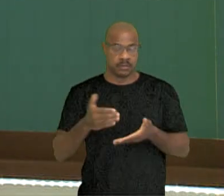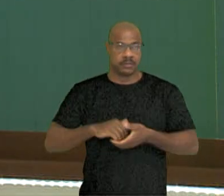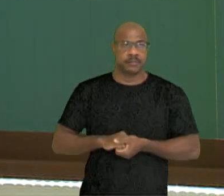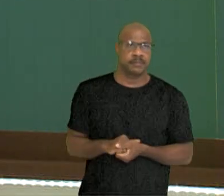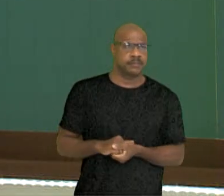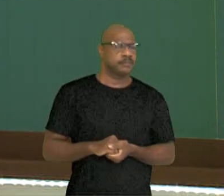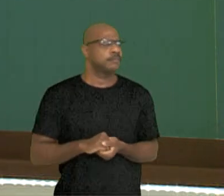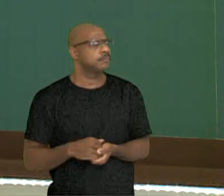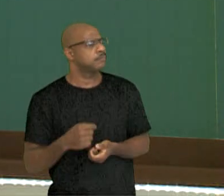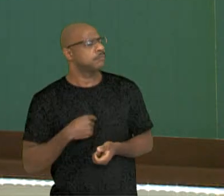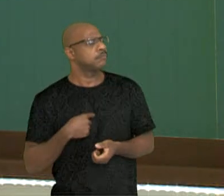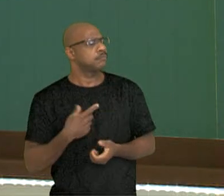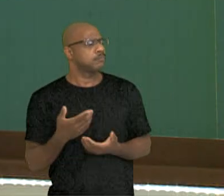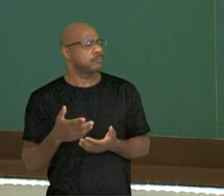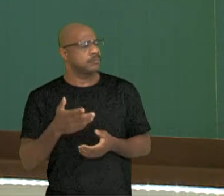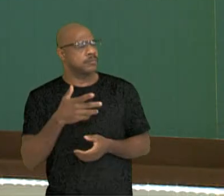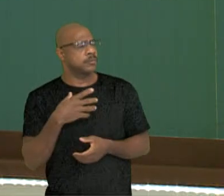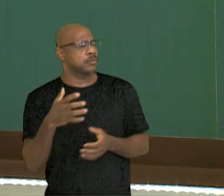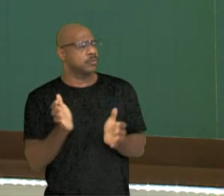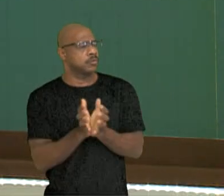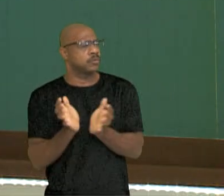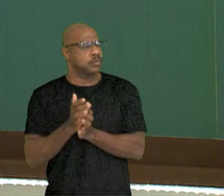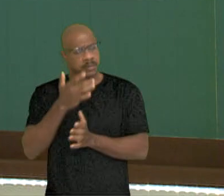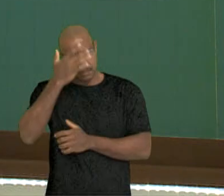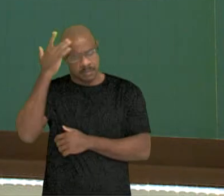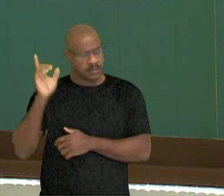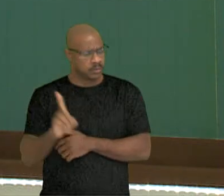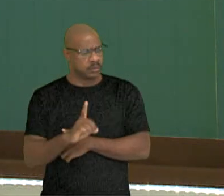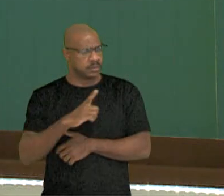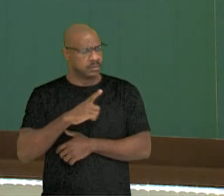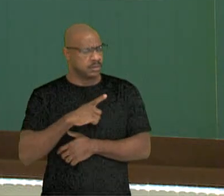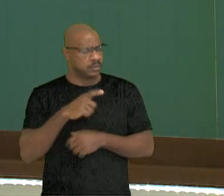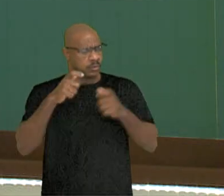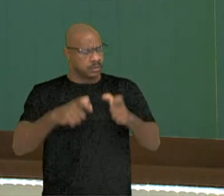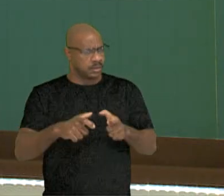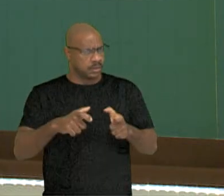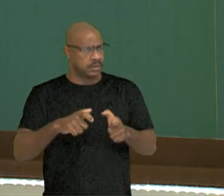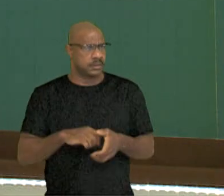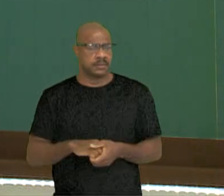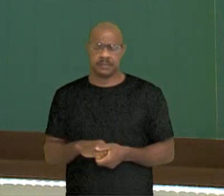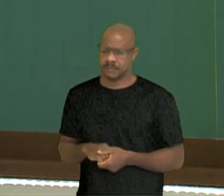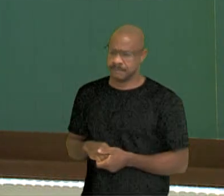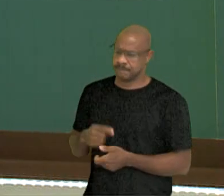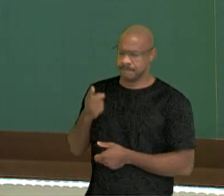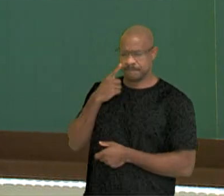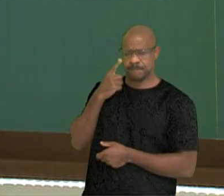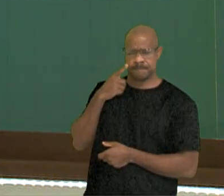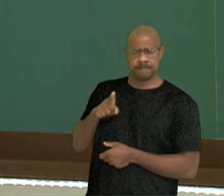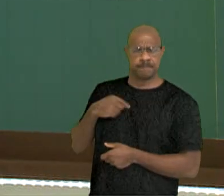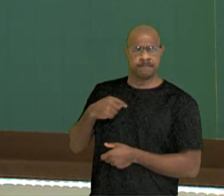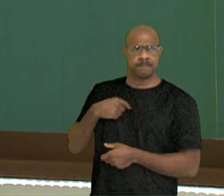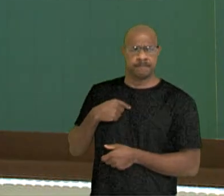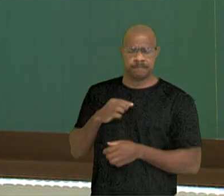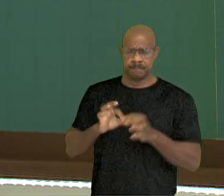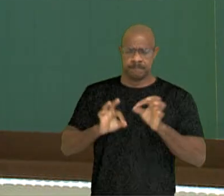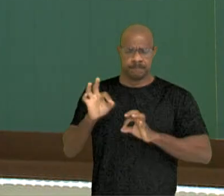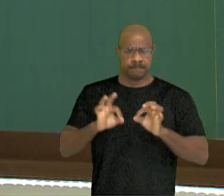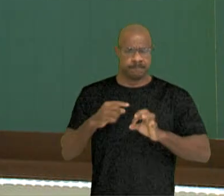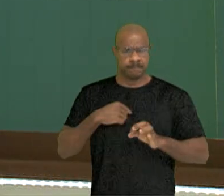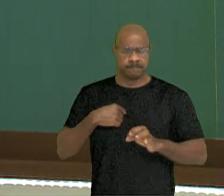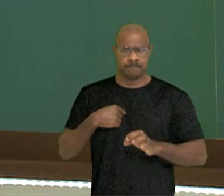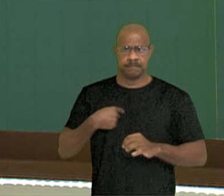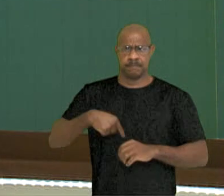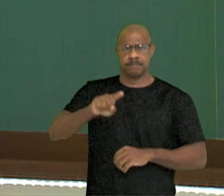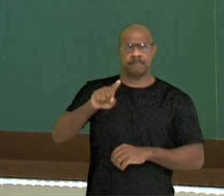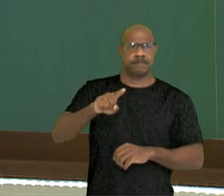Fidal, passageiros, achais para tal habitação? Diabo, vejo-vos eu em feição para ir ao